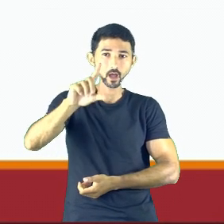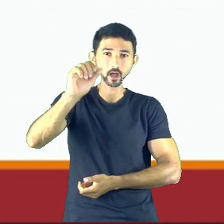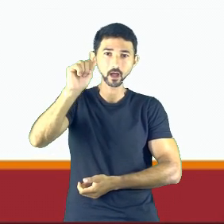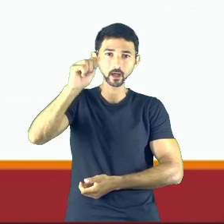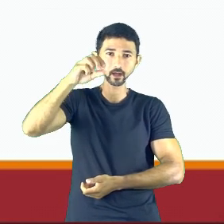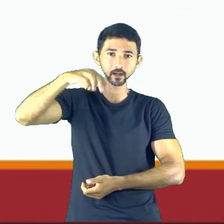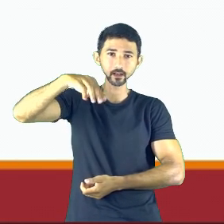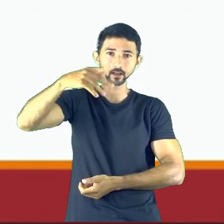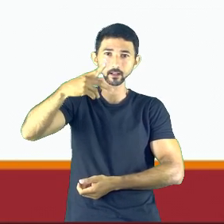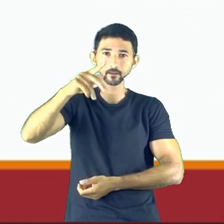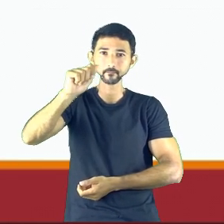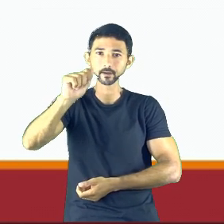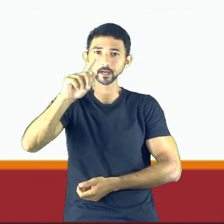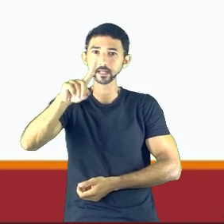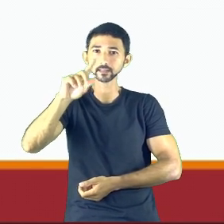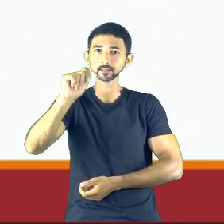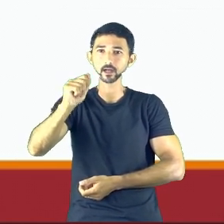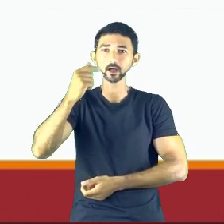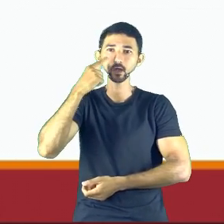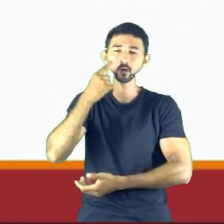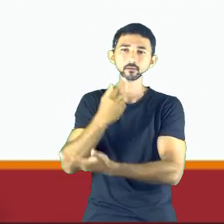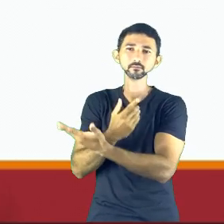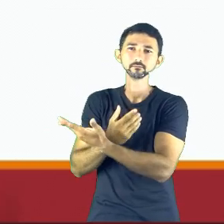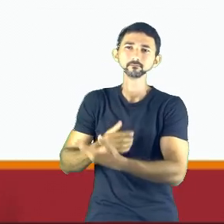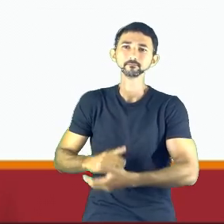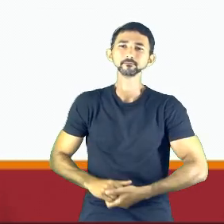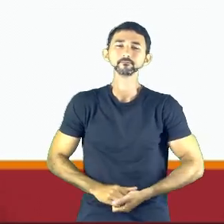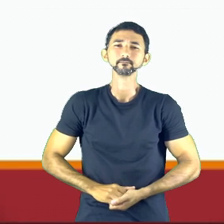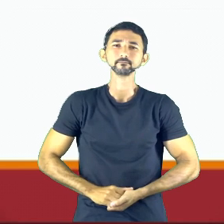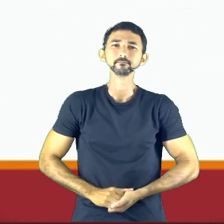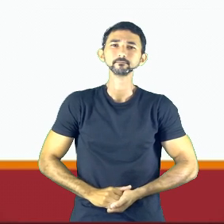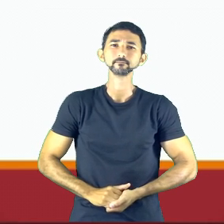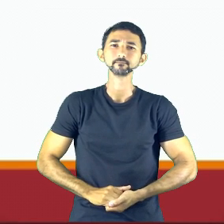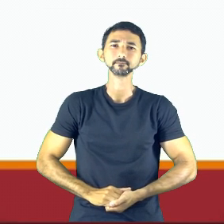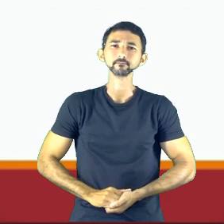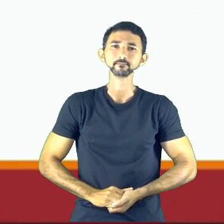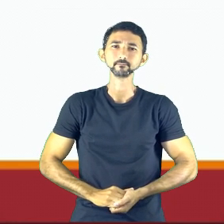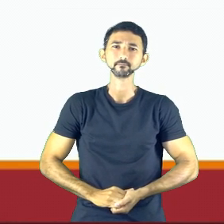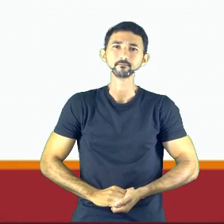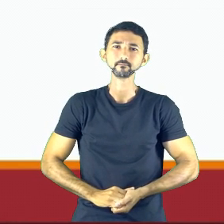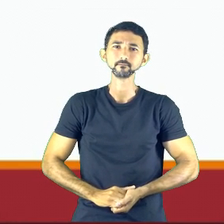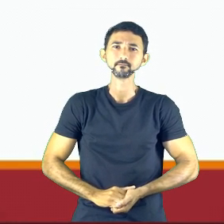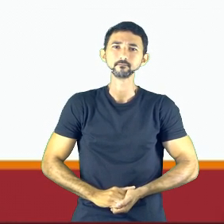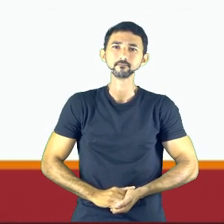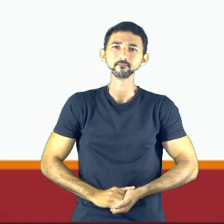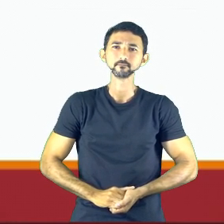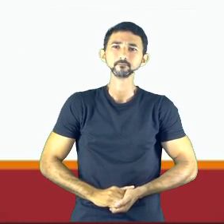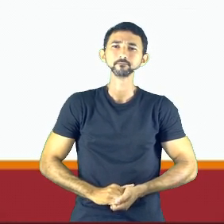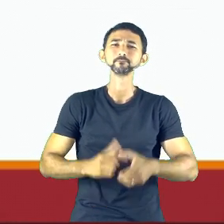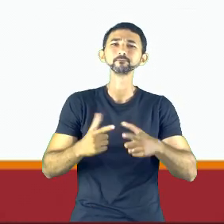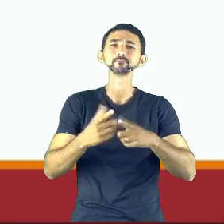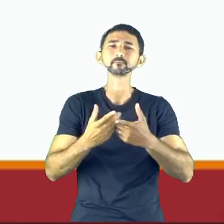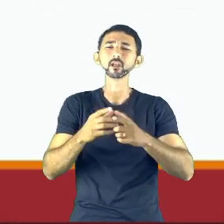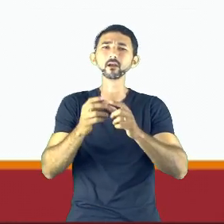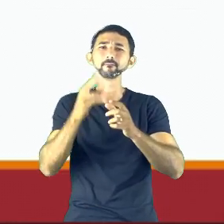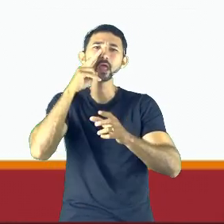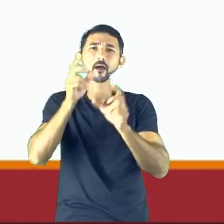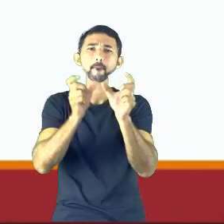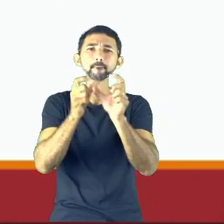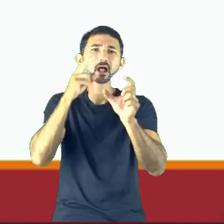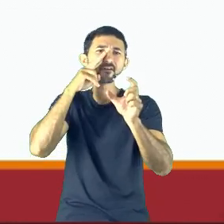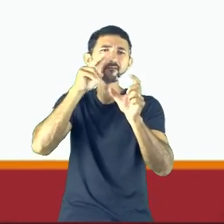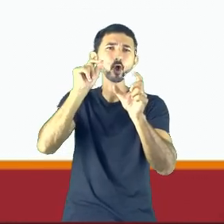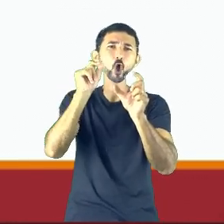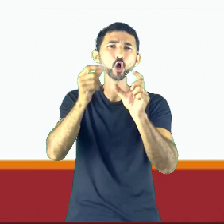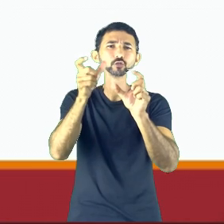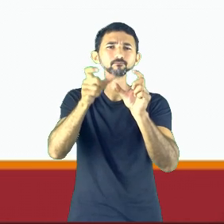palavra lâmpada, tá bom? Aqui está a última sílaba, a penúltima sílaba e a antepenúltima sílaba. Onde será que